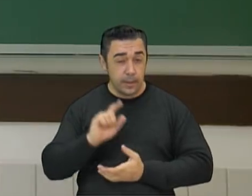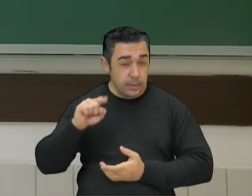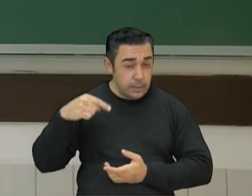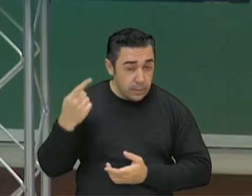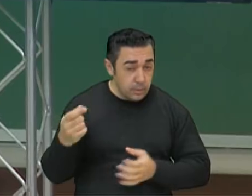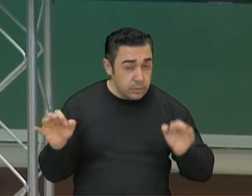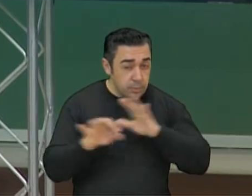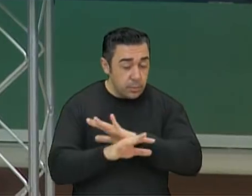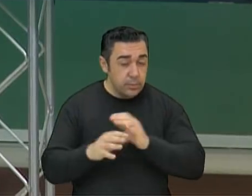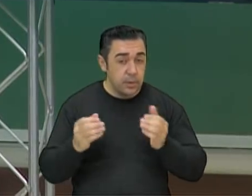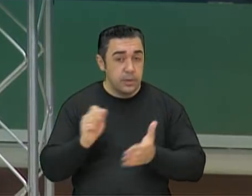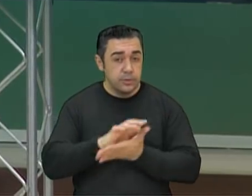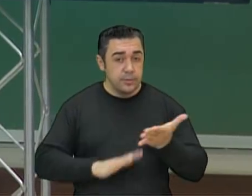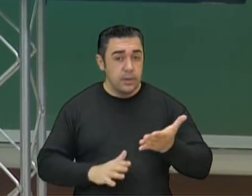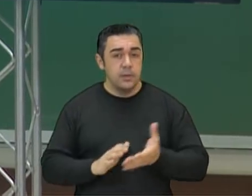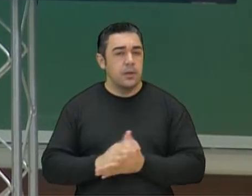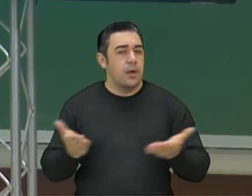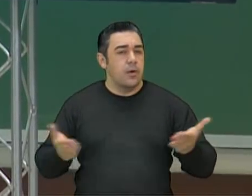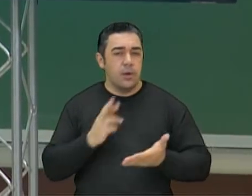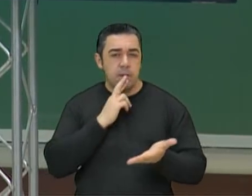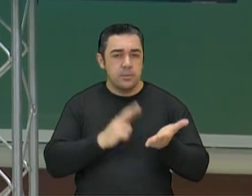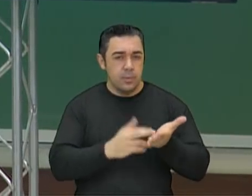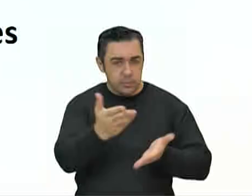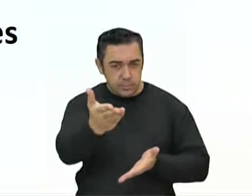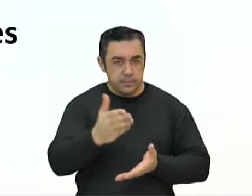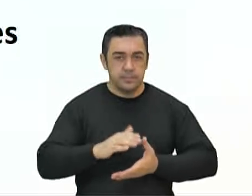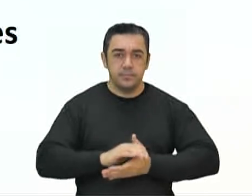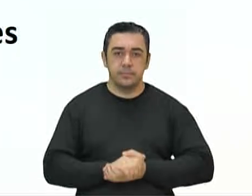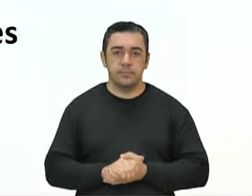de falarmos disso, responda essa tarefinha aí.